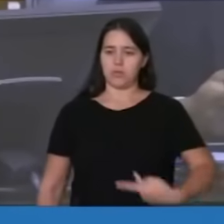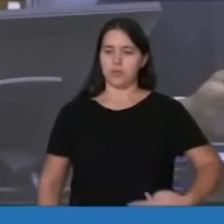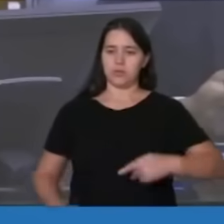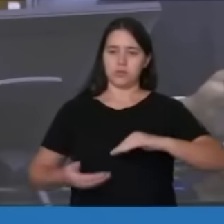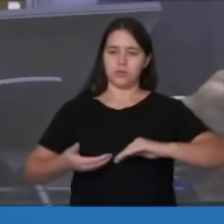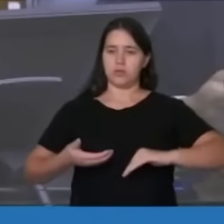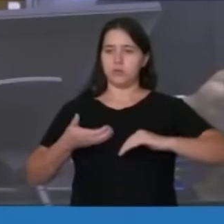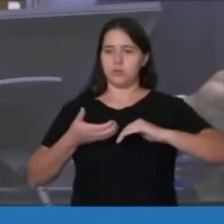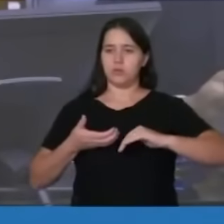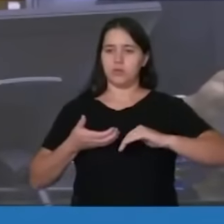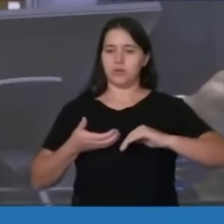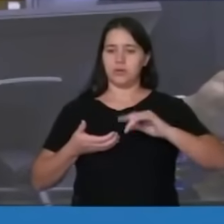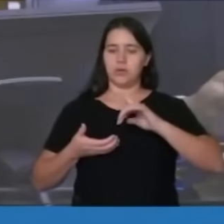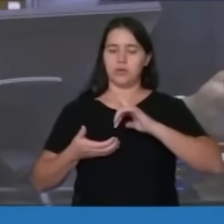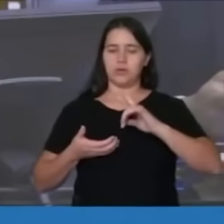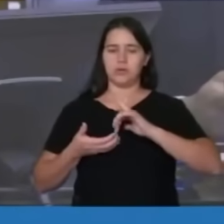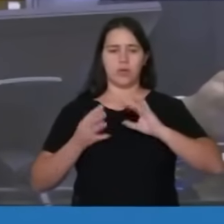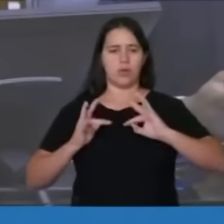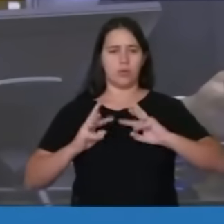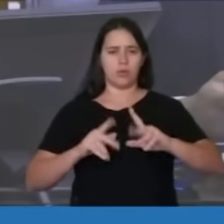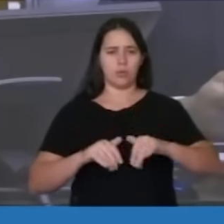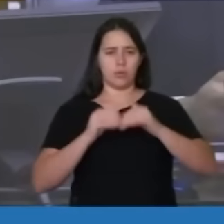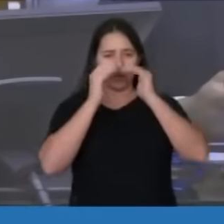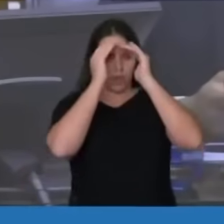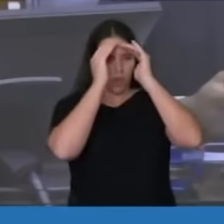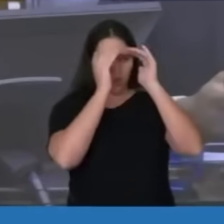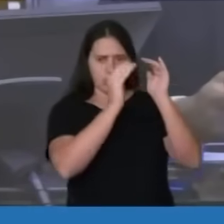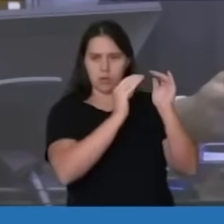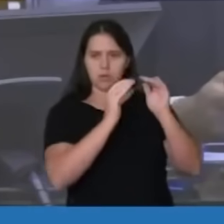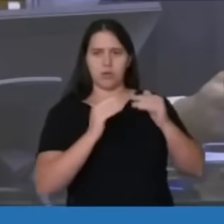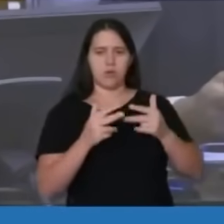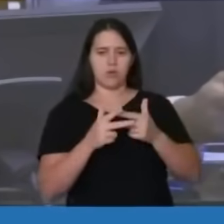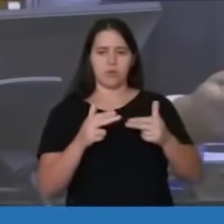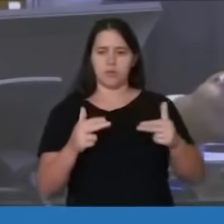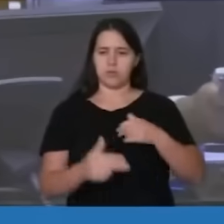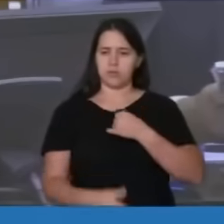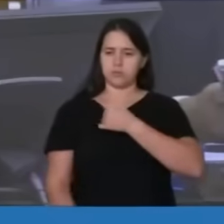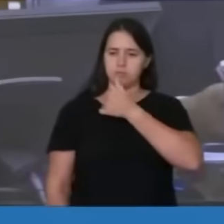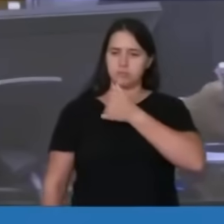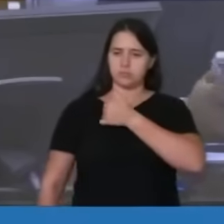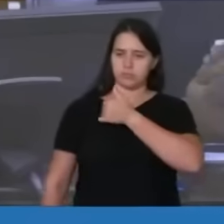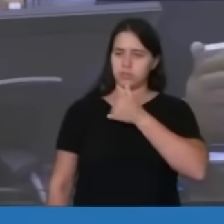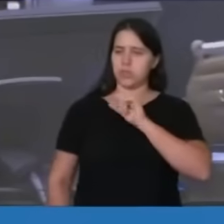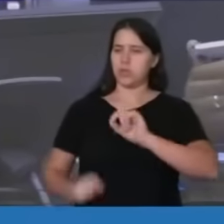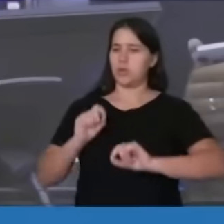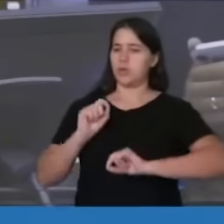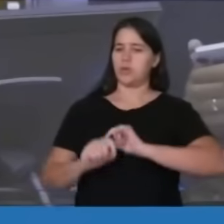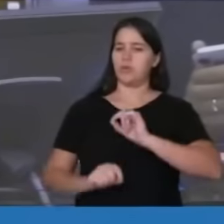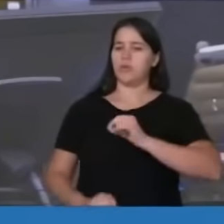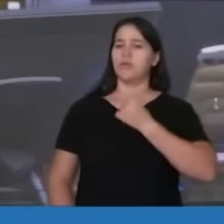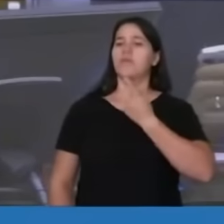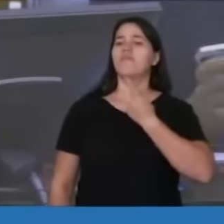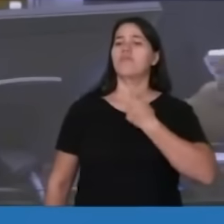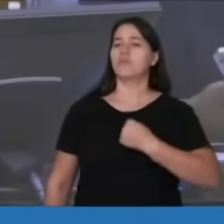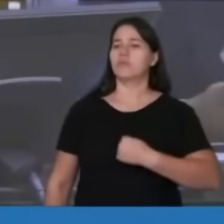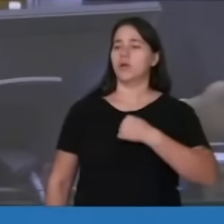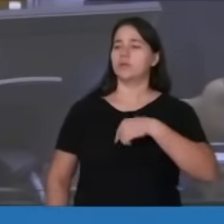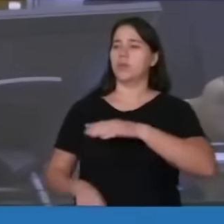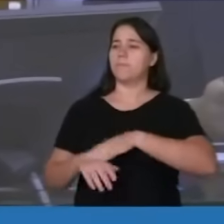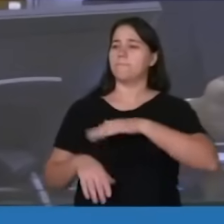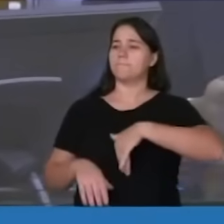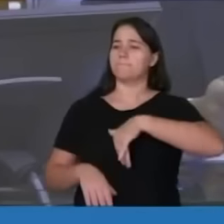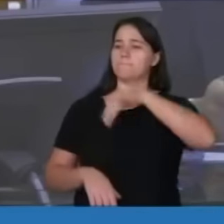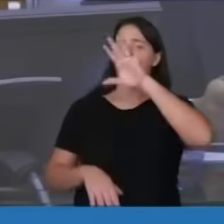tenho absoluto respeito a algo que é sagrado para nós na Casa Legislativa, que é a vontade da maioria. Que a maioria decidir é o que